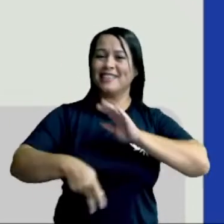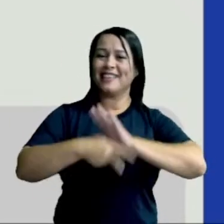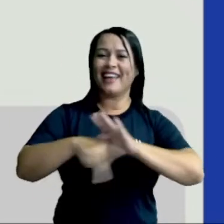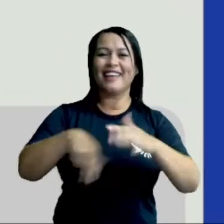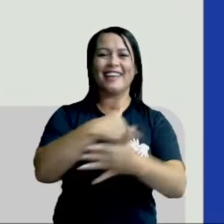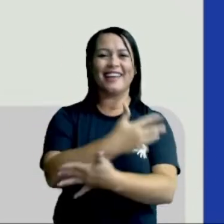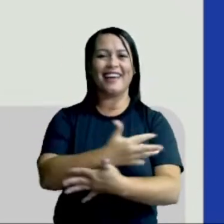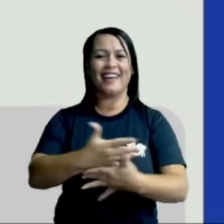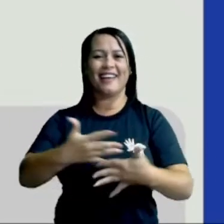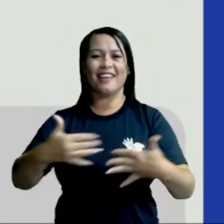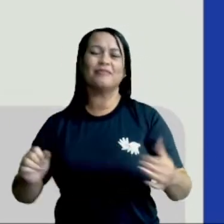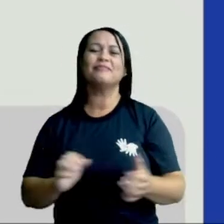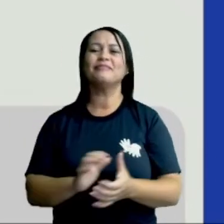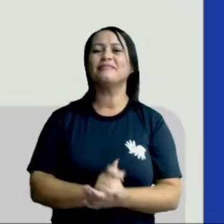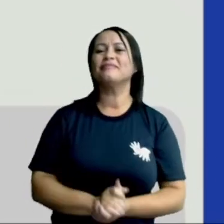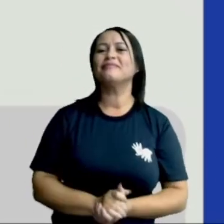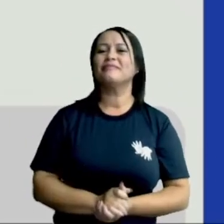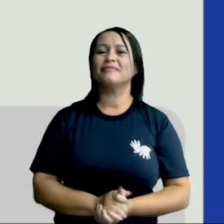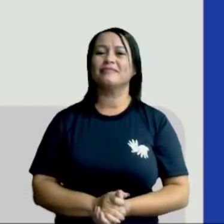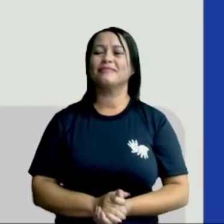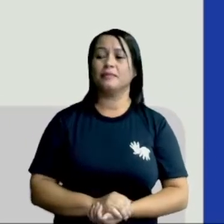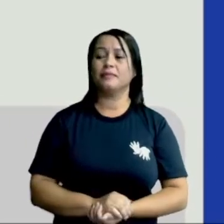terra